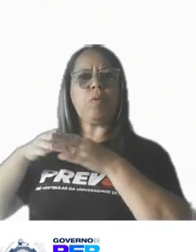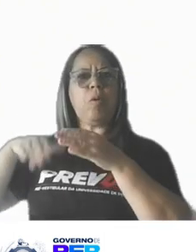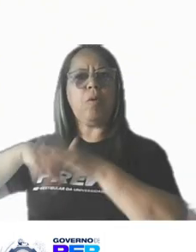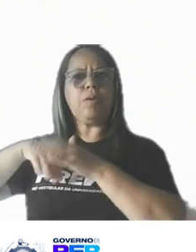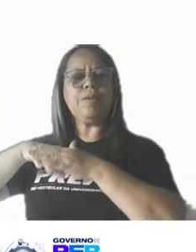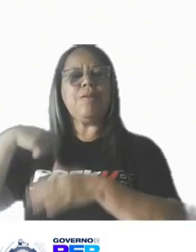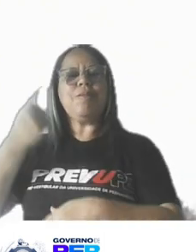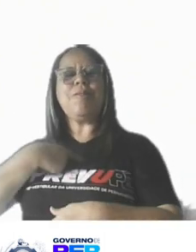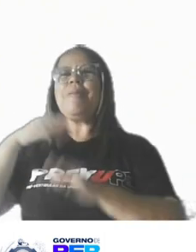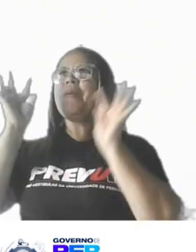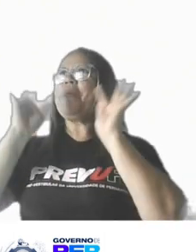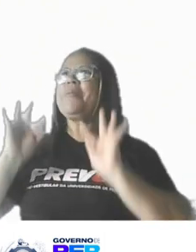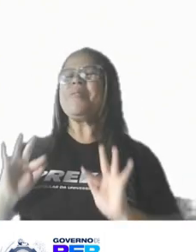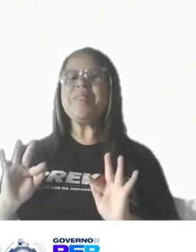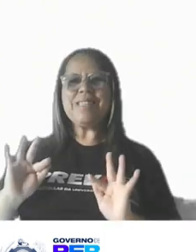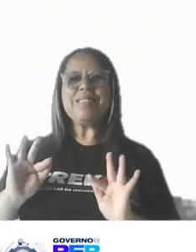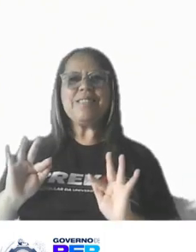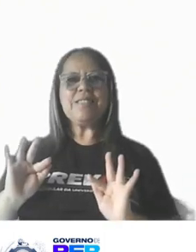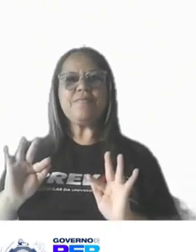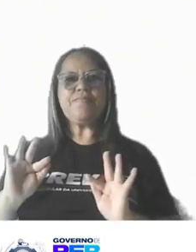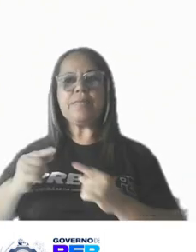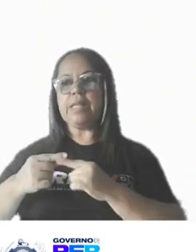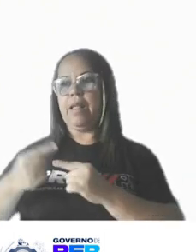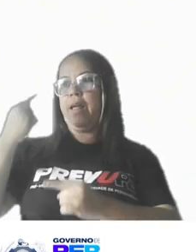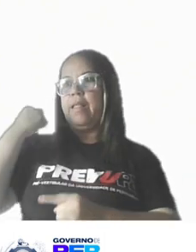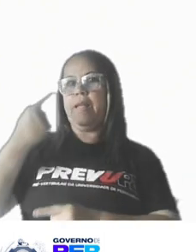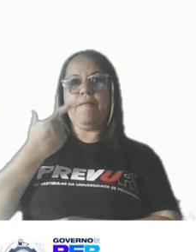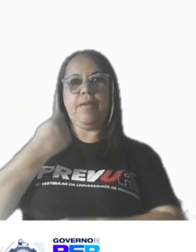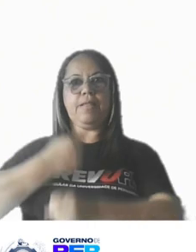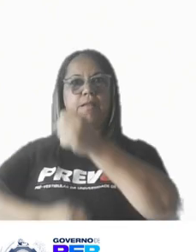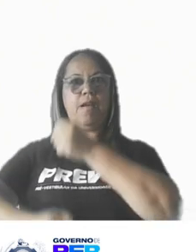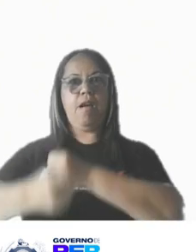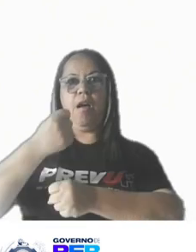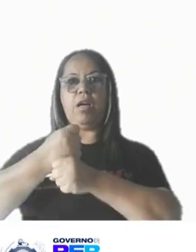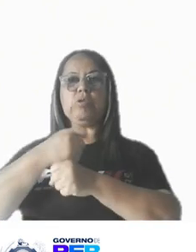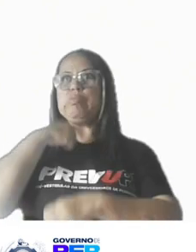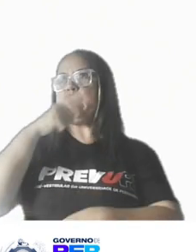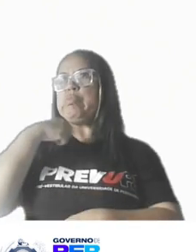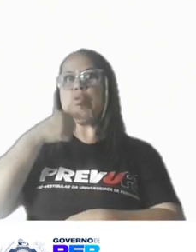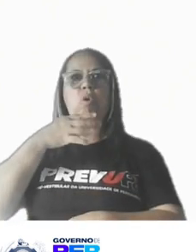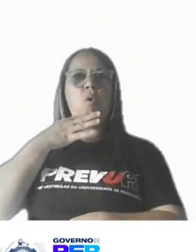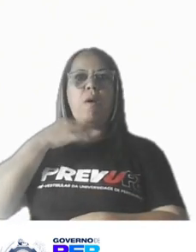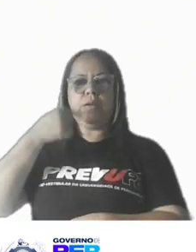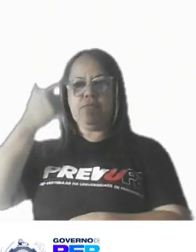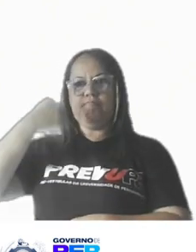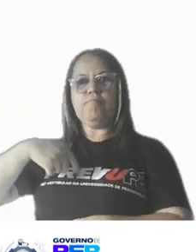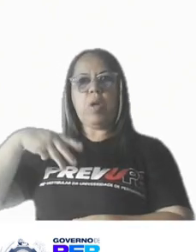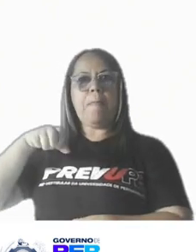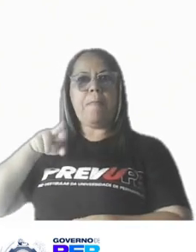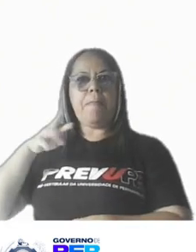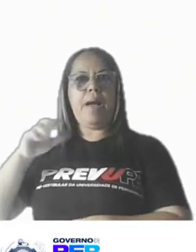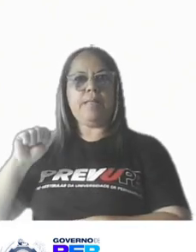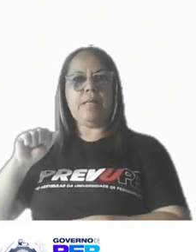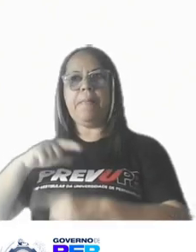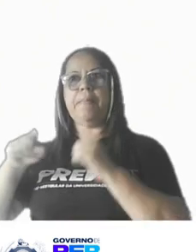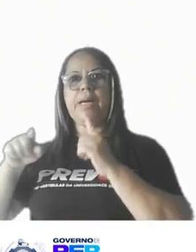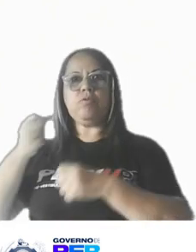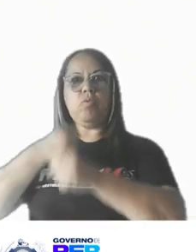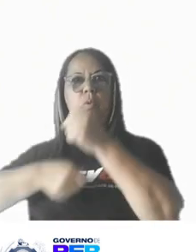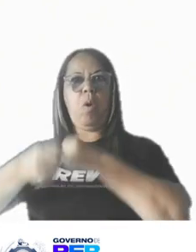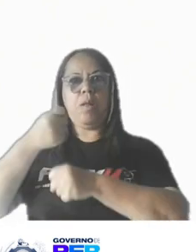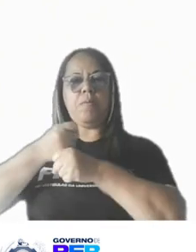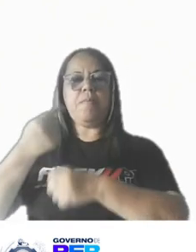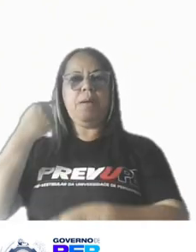feliz em ver isso tudo. Há 20 anos, em 2003, ninguém conhecia a Marta. Em 2022, viramos